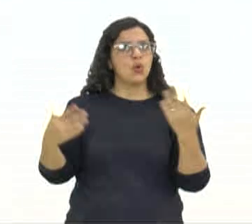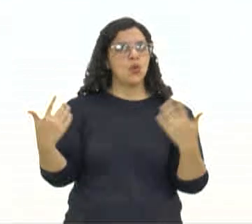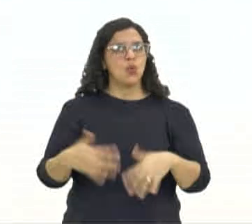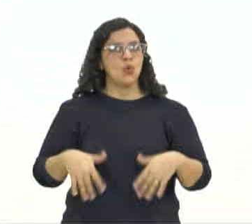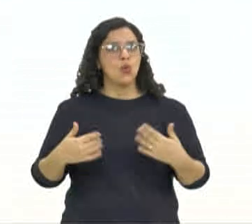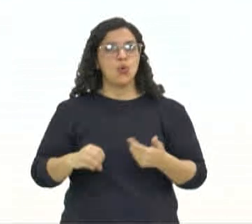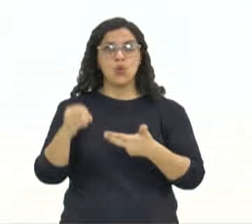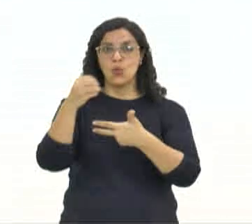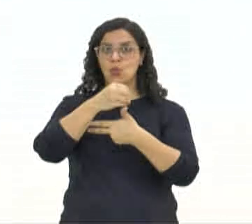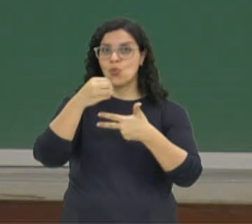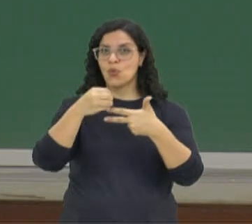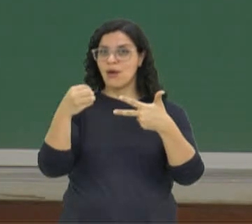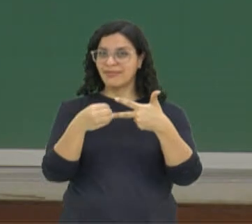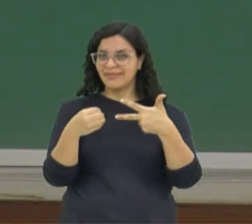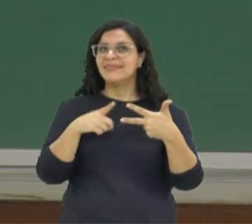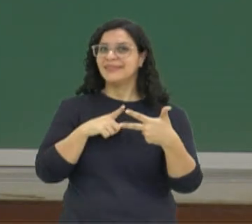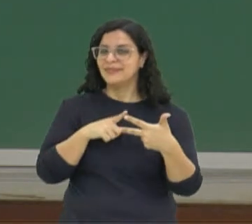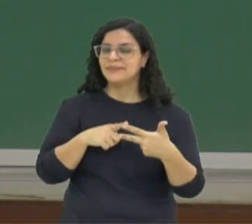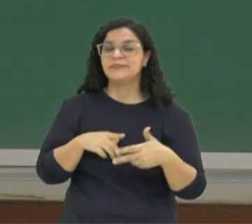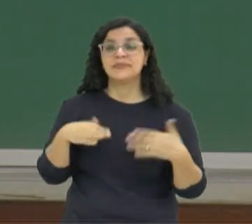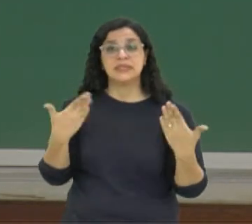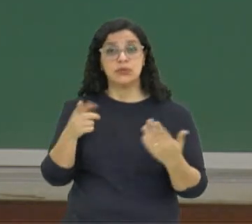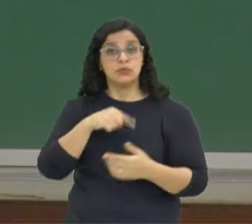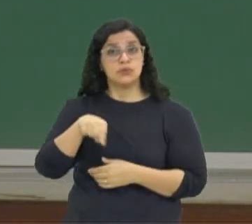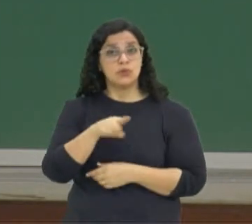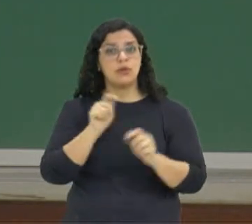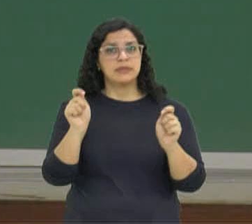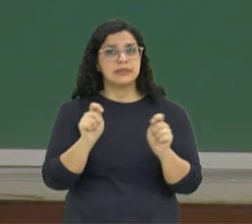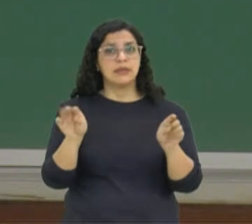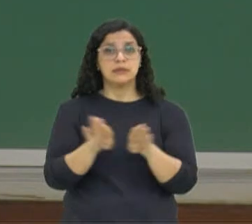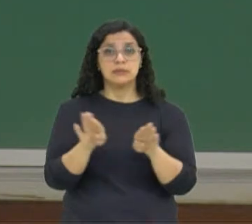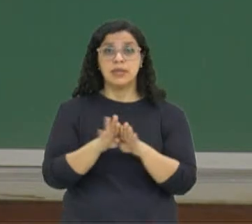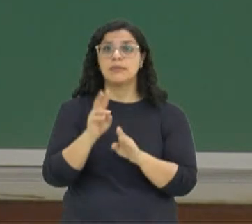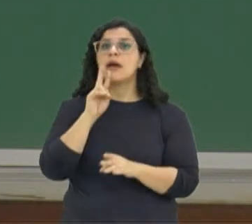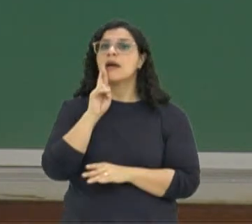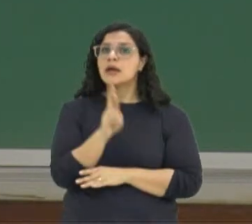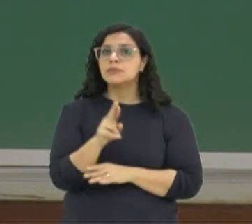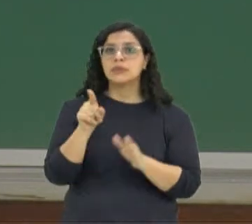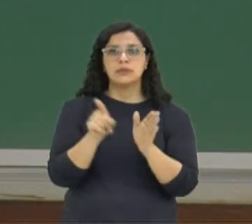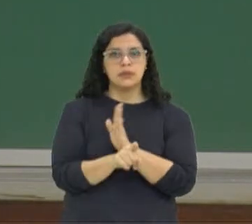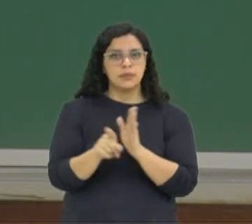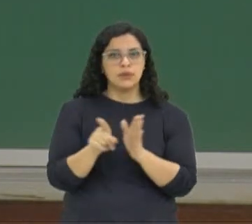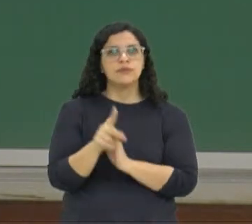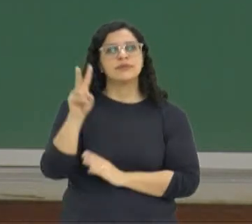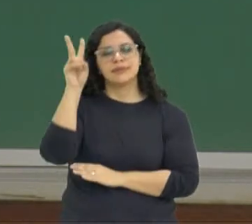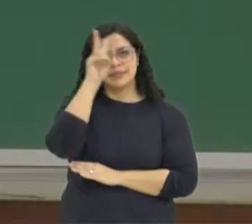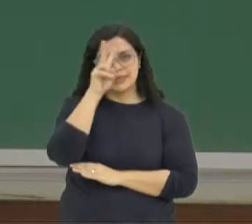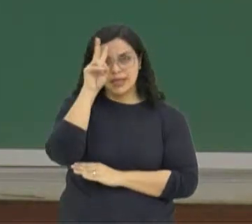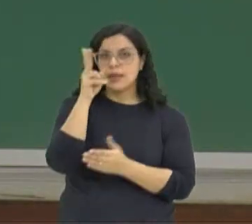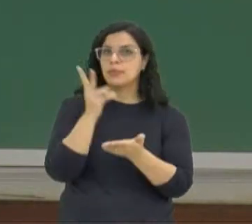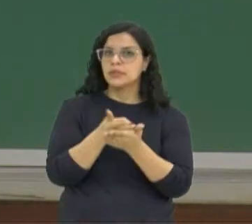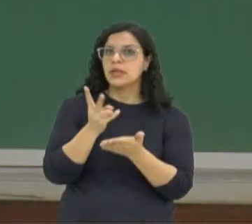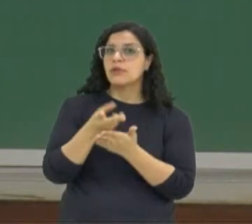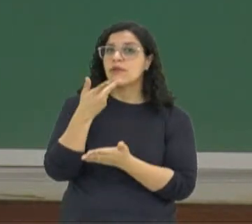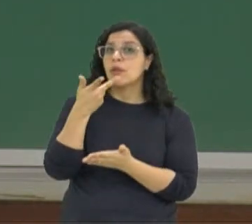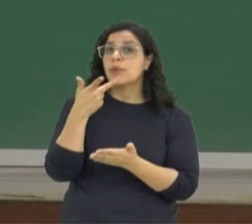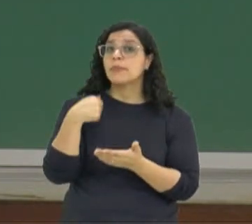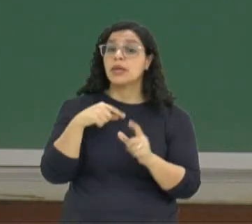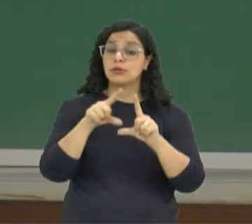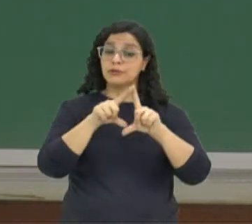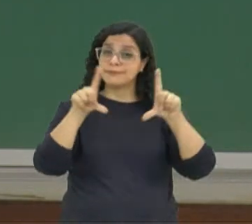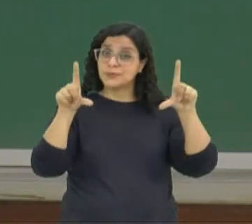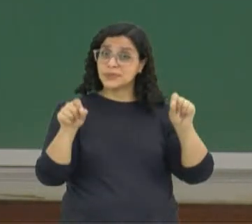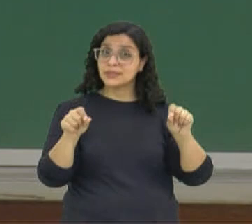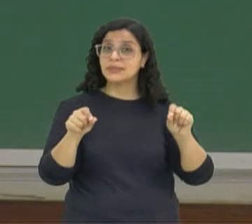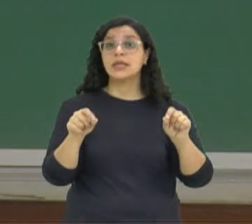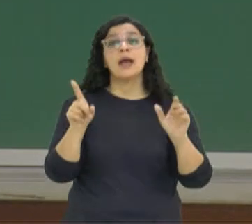sim, chegamos a nossa questão de Enem. Para que a gente possa resolver essa questão, vocês lembram que eu sempre falo para vocês, vamos ler primeiro o